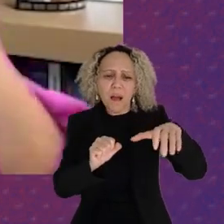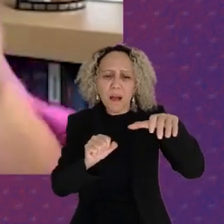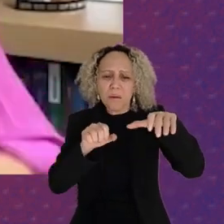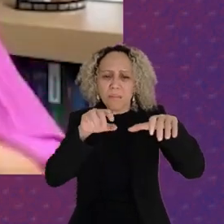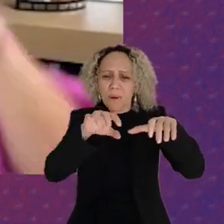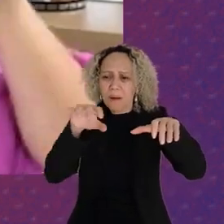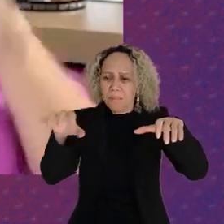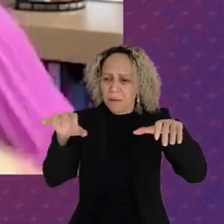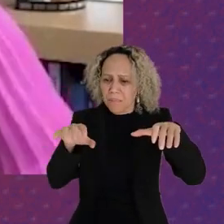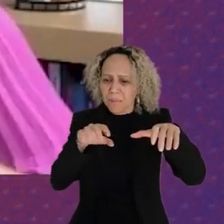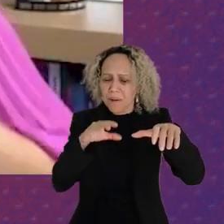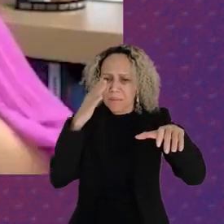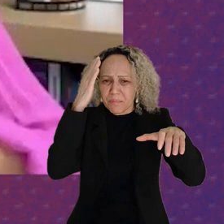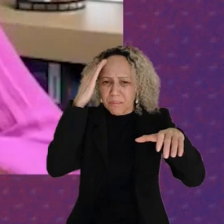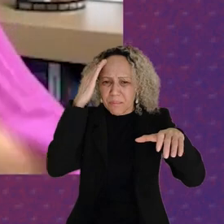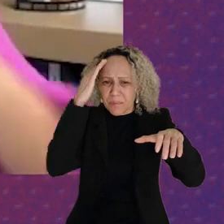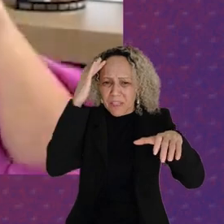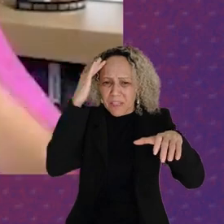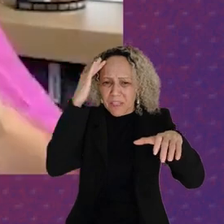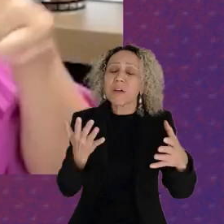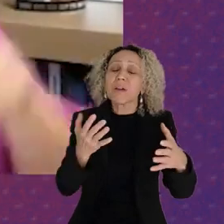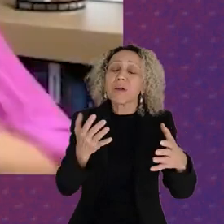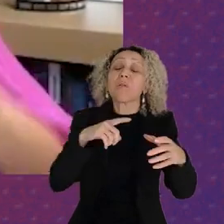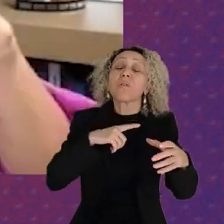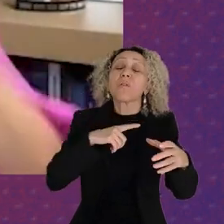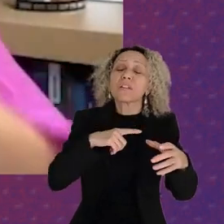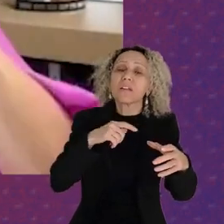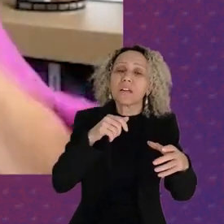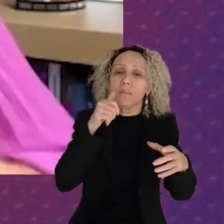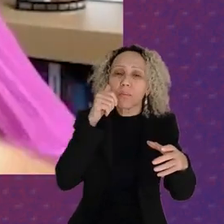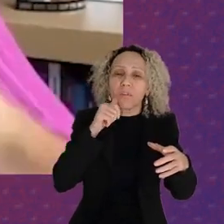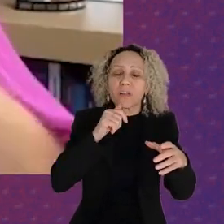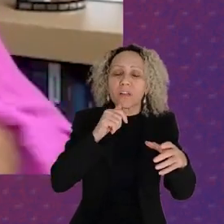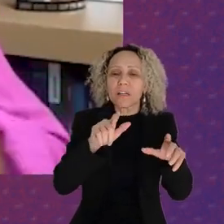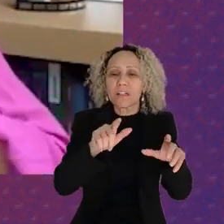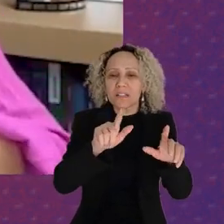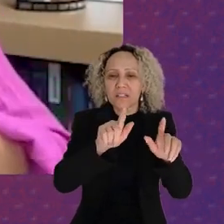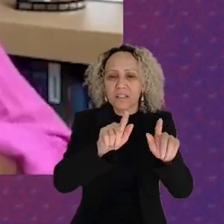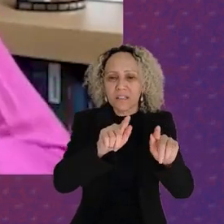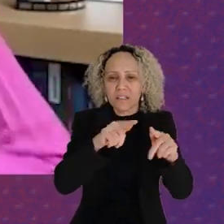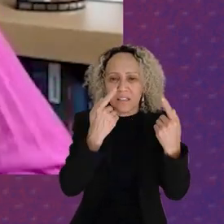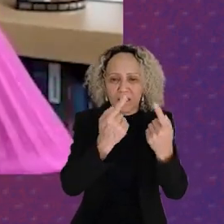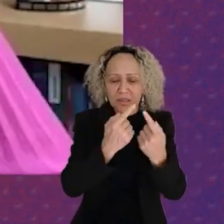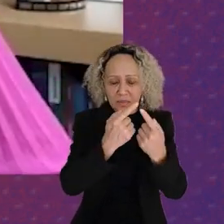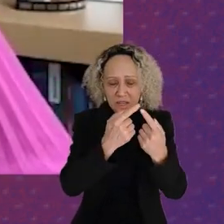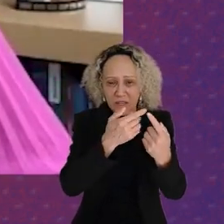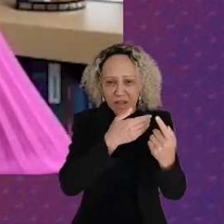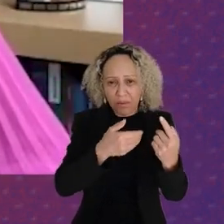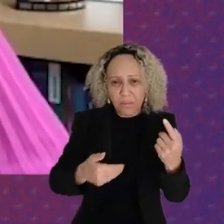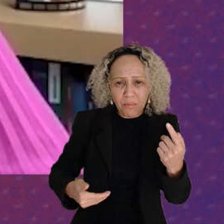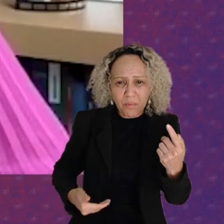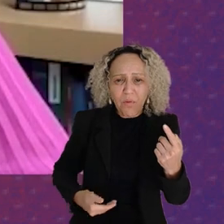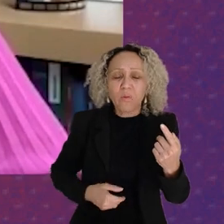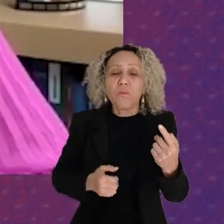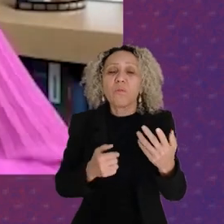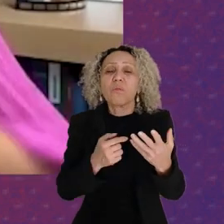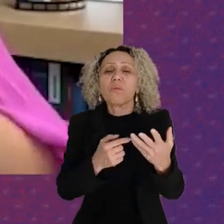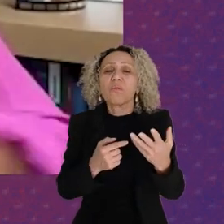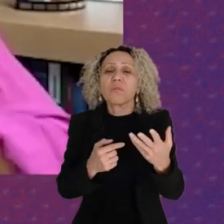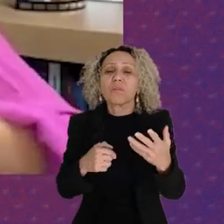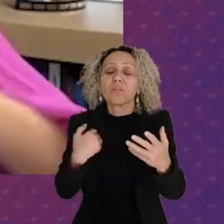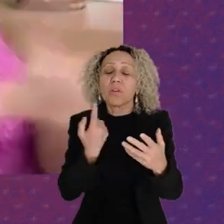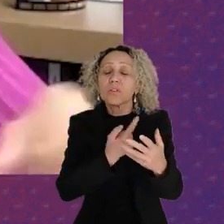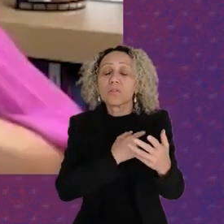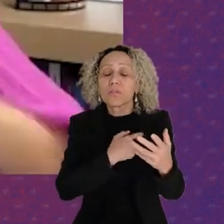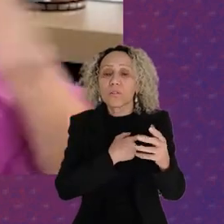Assembleia Legislativa do Rio Grande do Norte, essa Assembleia na qual hoje sou deputada, nós somos hoje 5 mulheres.